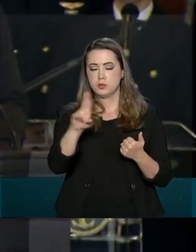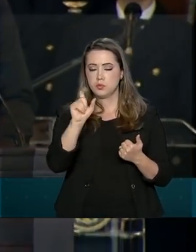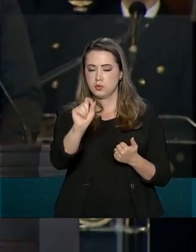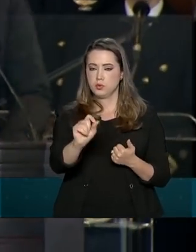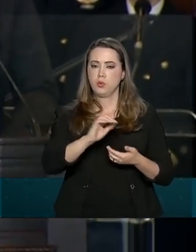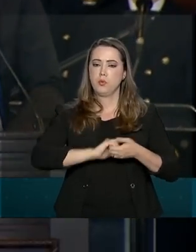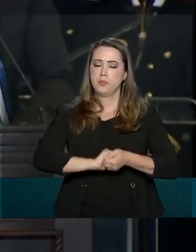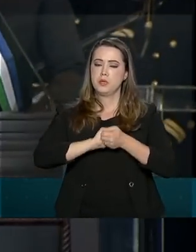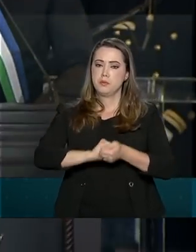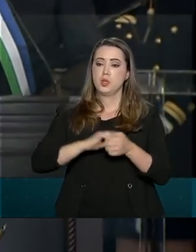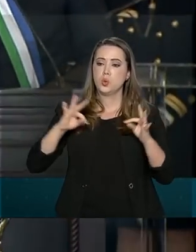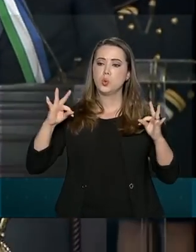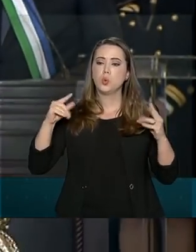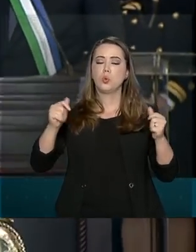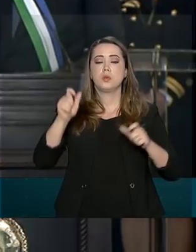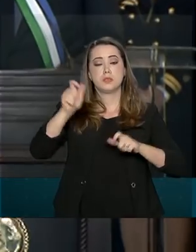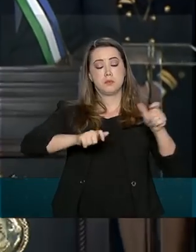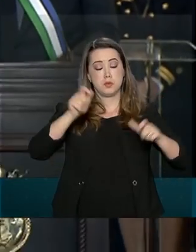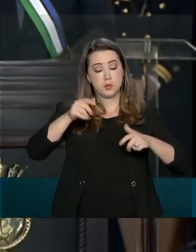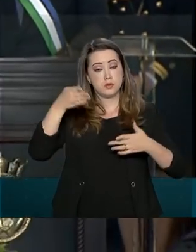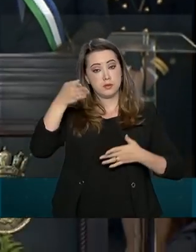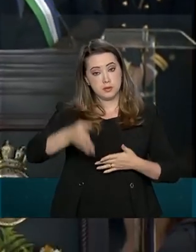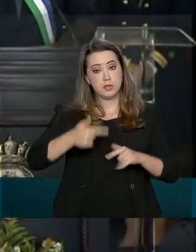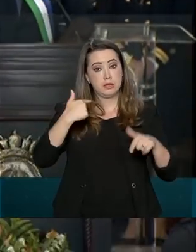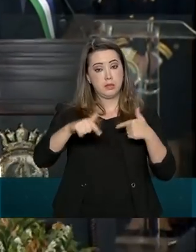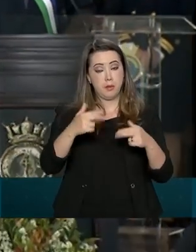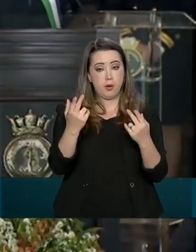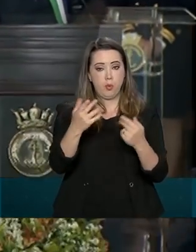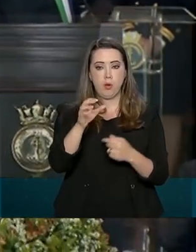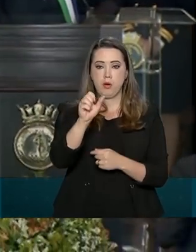os artilheiros aqui presentes pelo nosso dia.